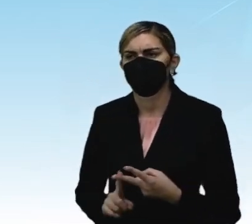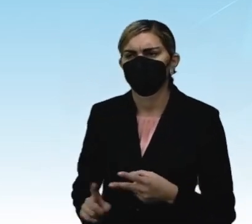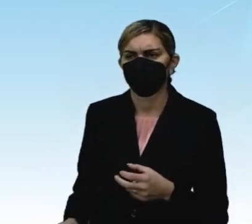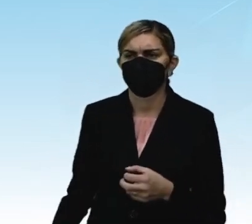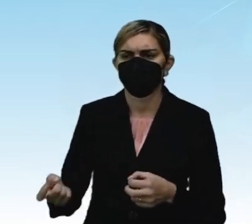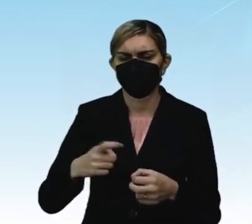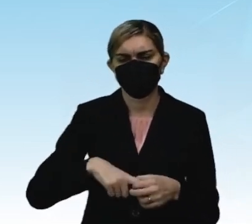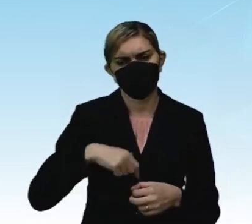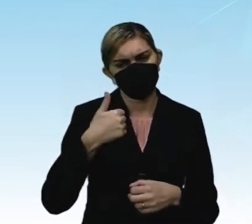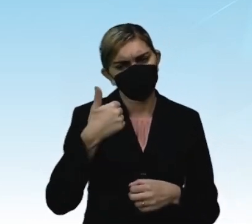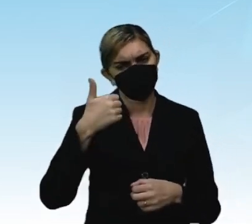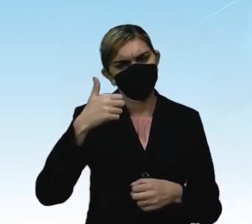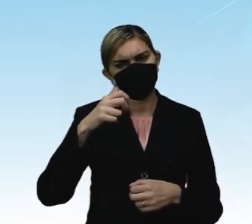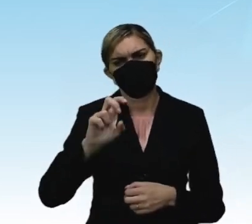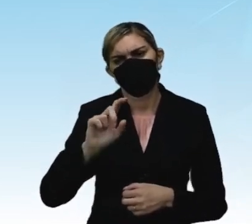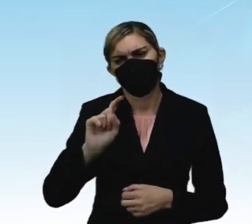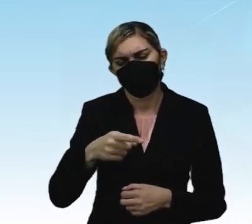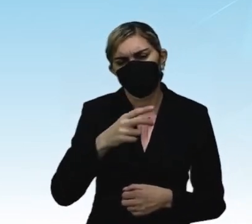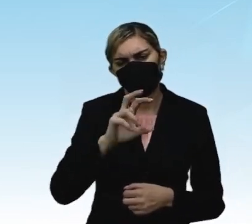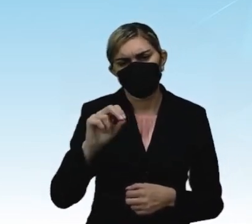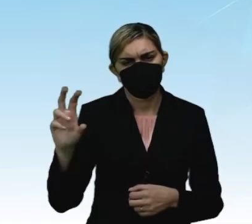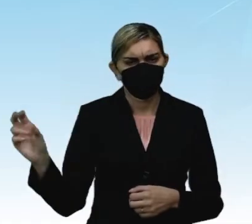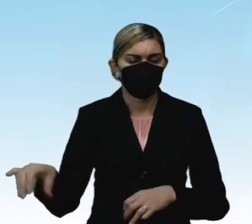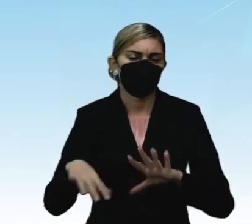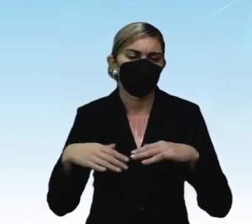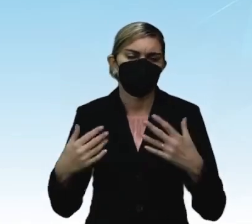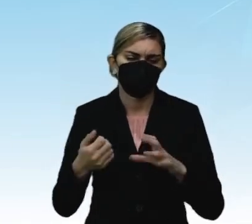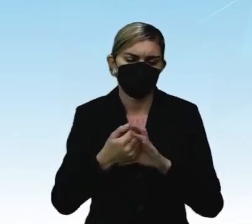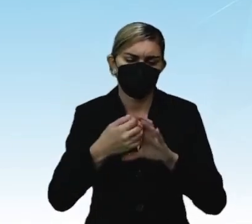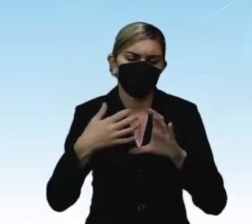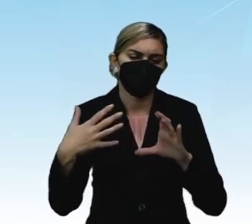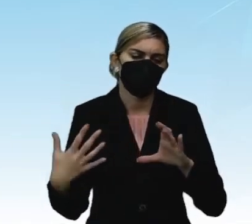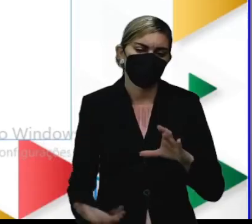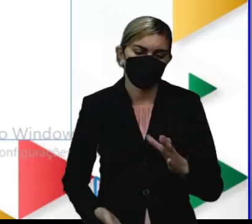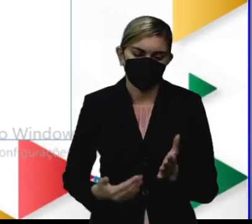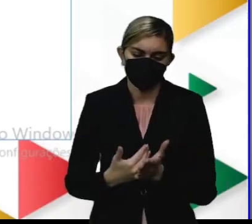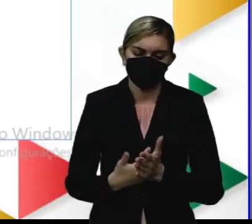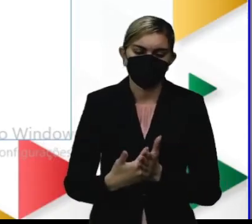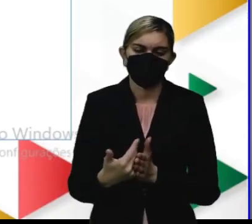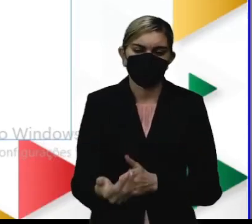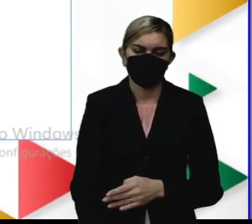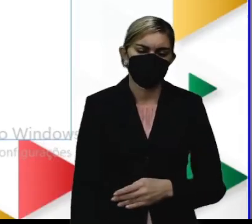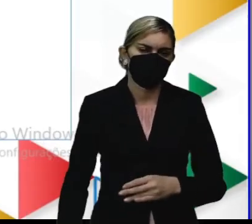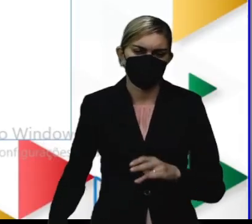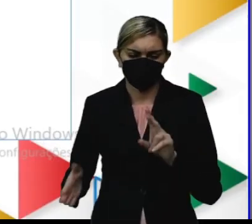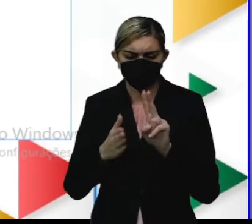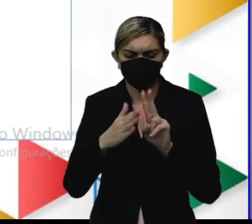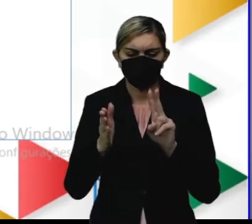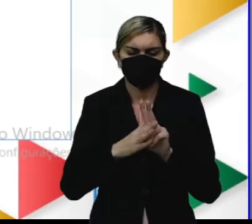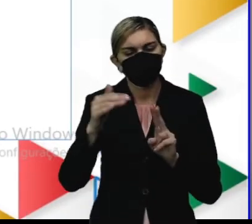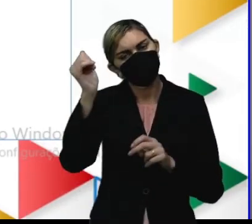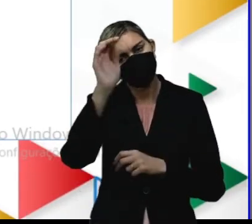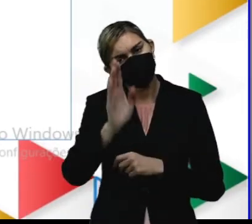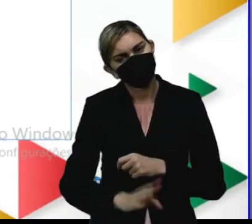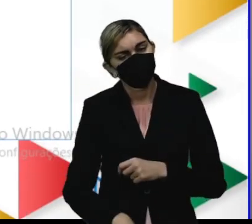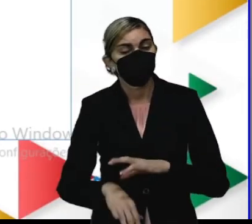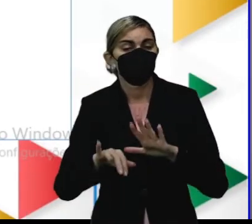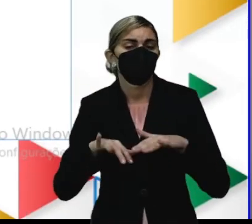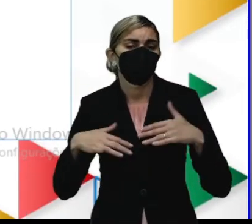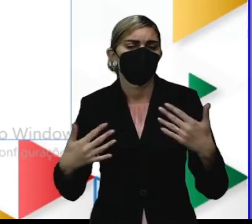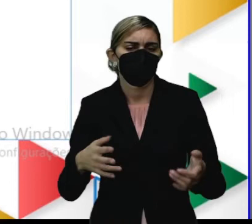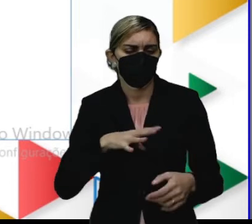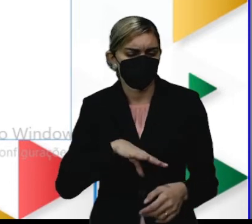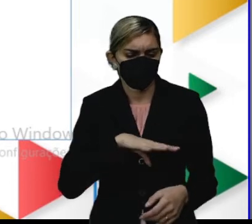em 1500. Qual era a característica do início da nossa colonização, os nativos indígenas aqui do Brasil, quando os